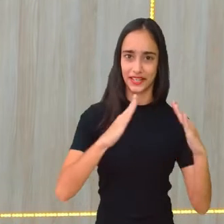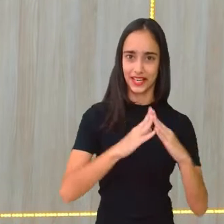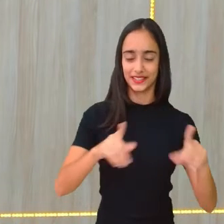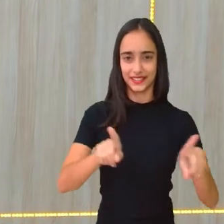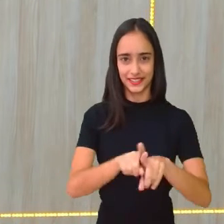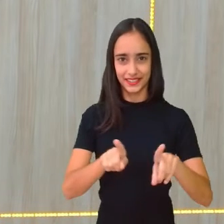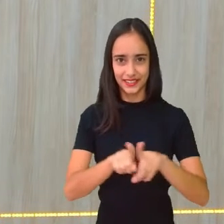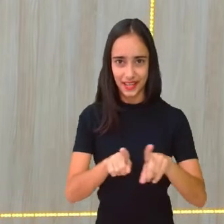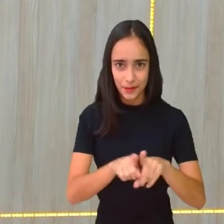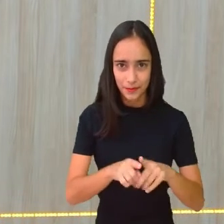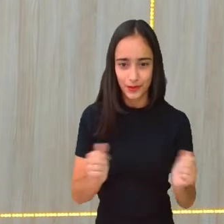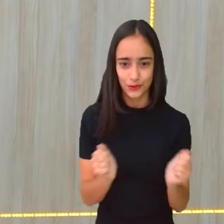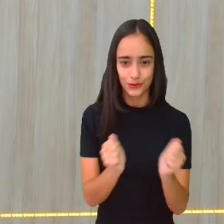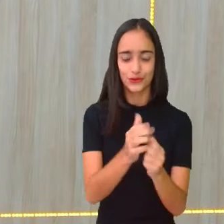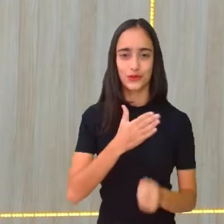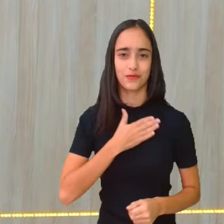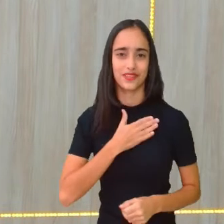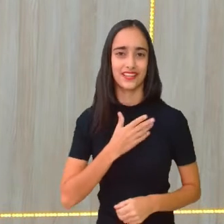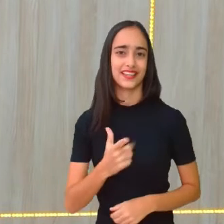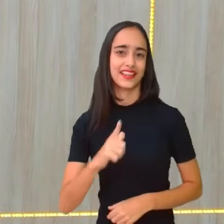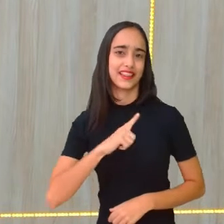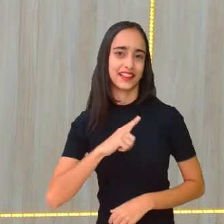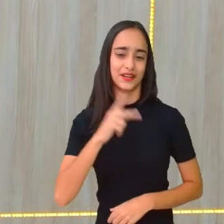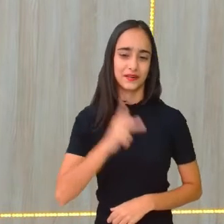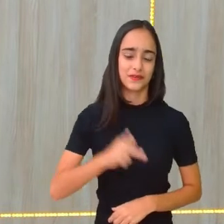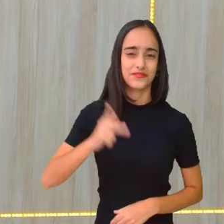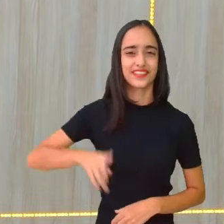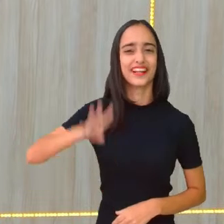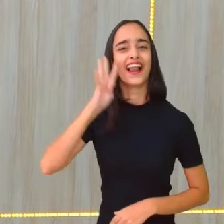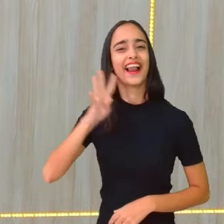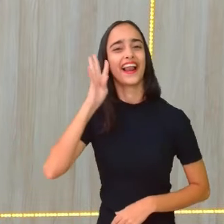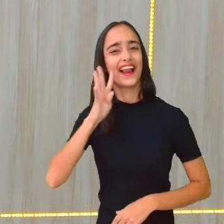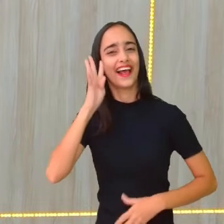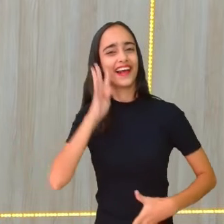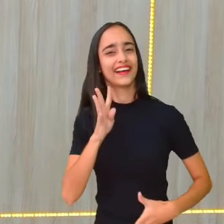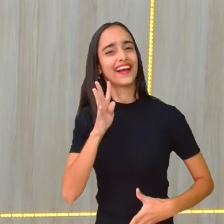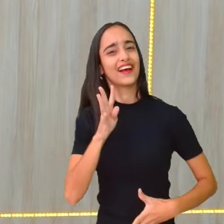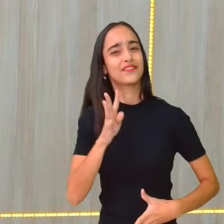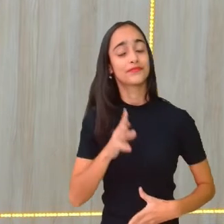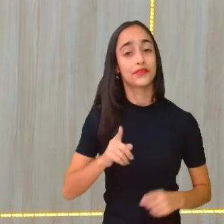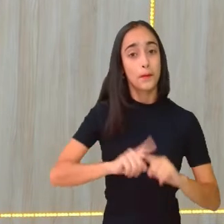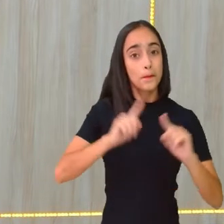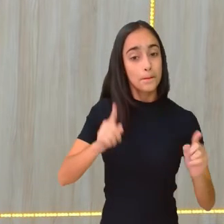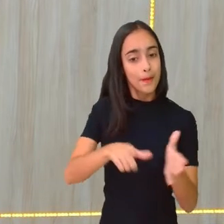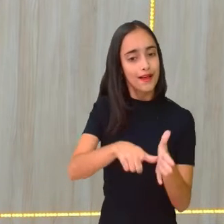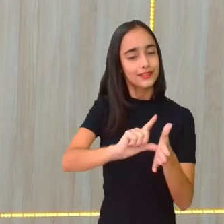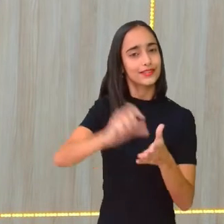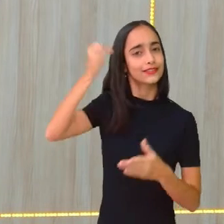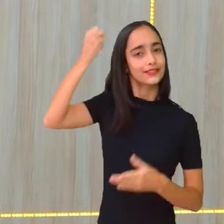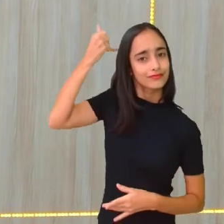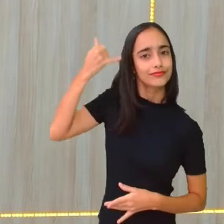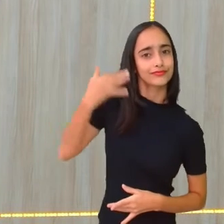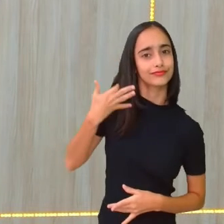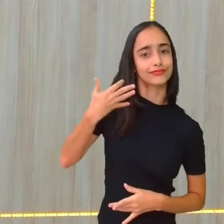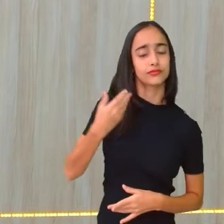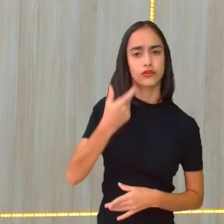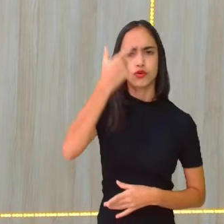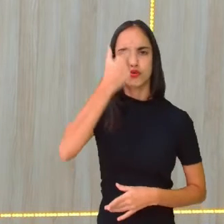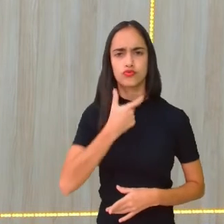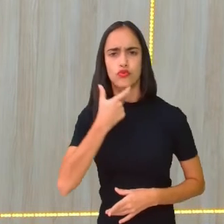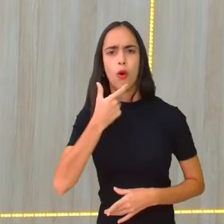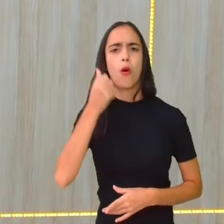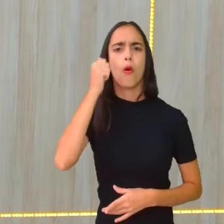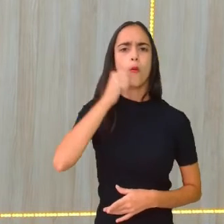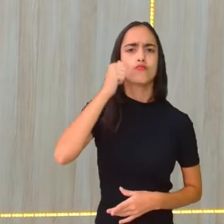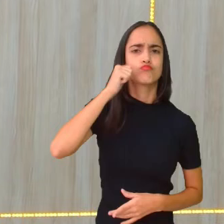também tenho uma outra professora bem legal, daqui a pouco eu falo com ela, mas antes eu vou me autodescrever, tá certo? Eu sou uma mulher negra, de